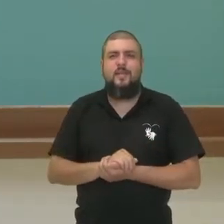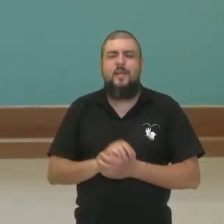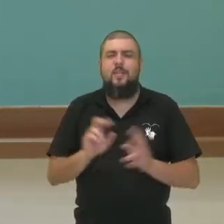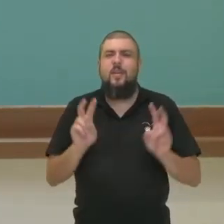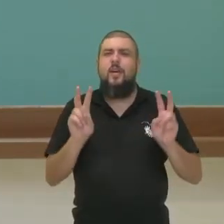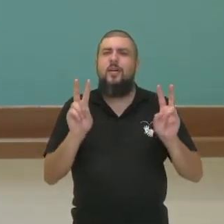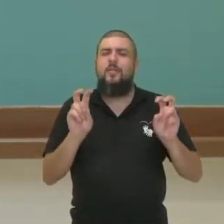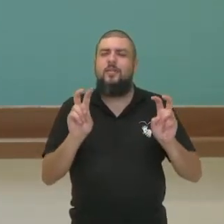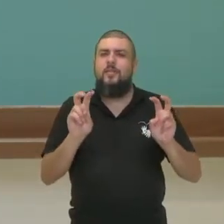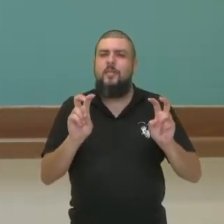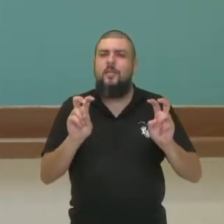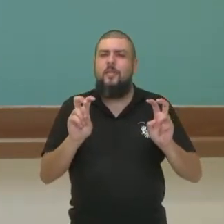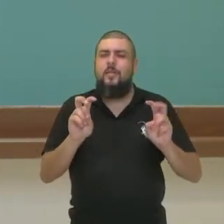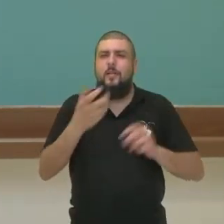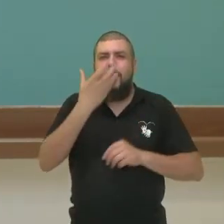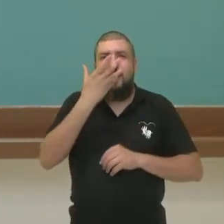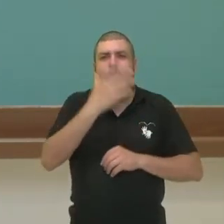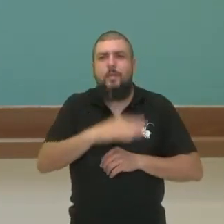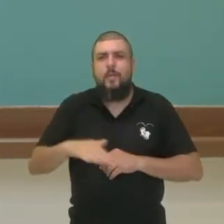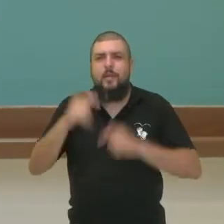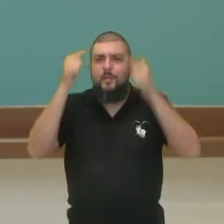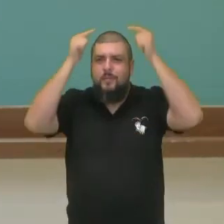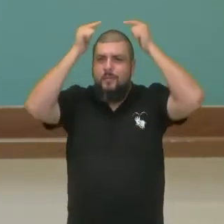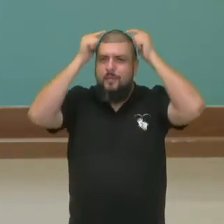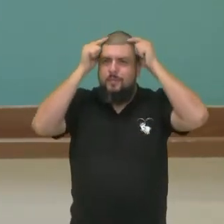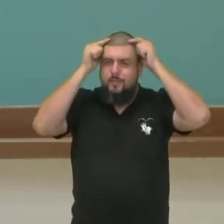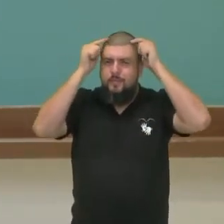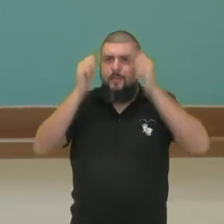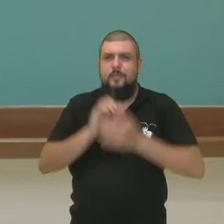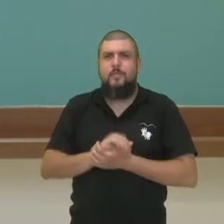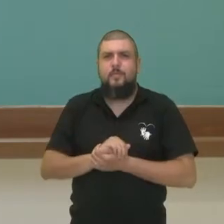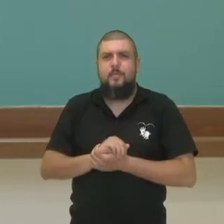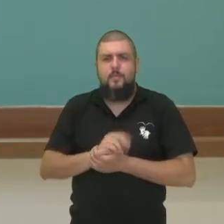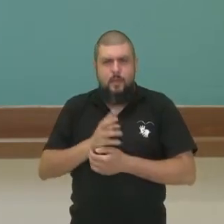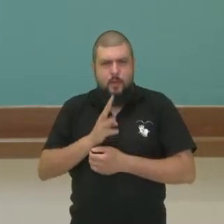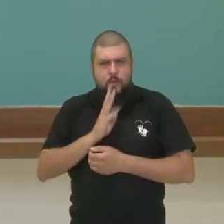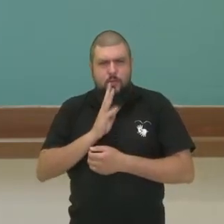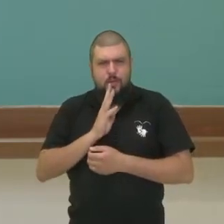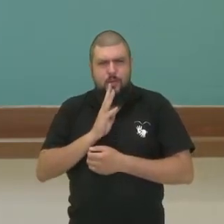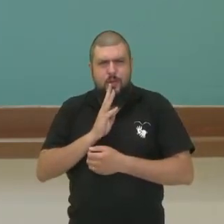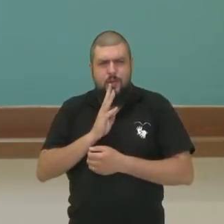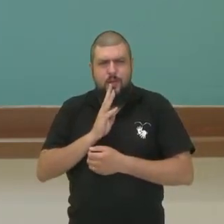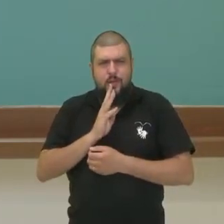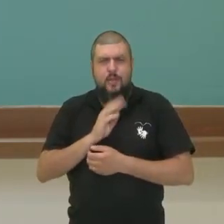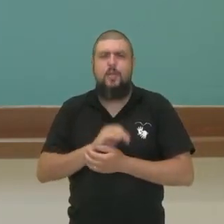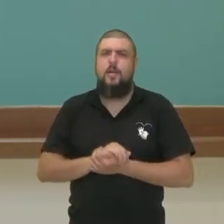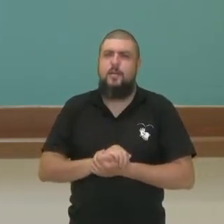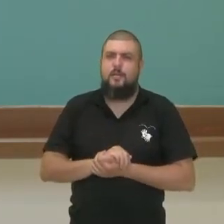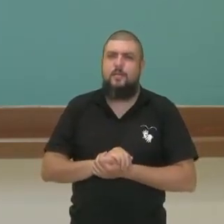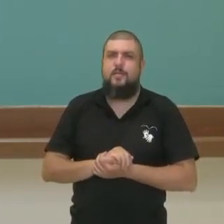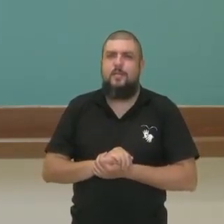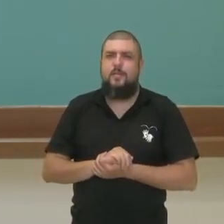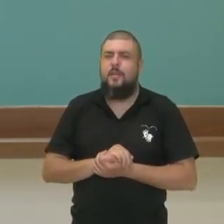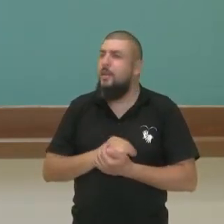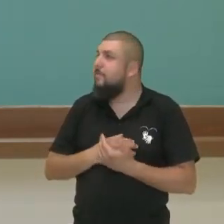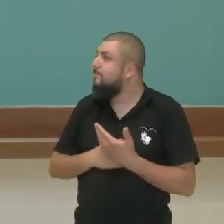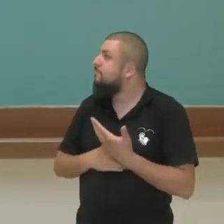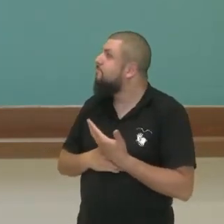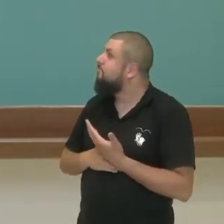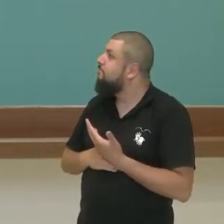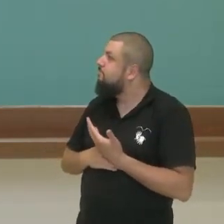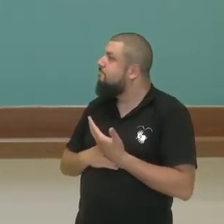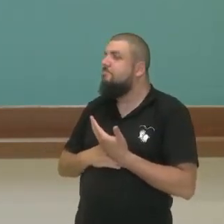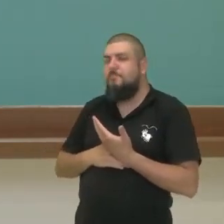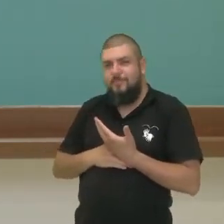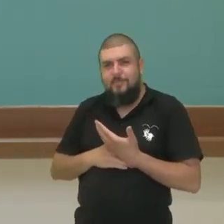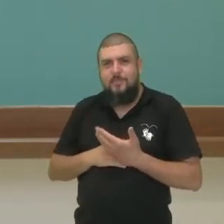O Pequeno Príncipe. Já ouviu falar dele? Ah, você já leu? Ah, é muito bom. Você já leu